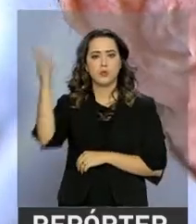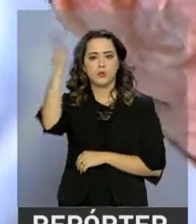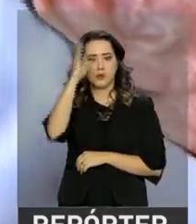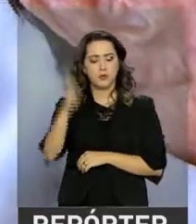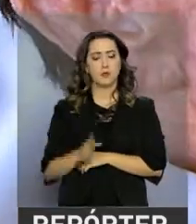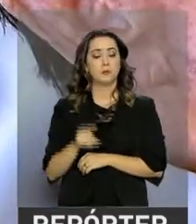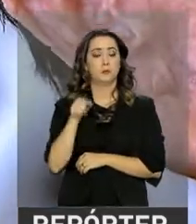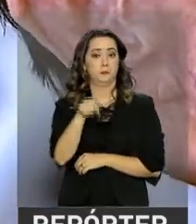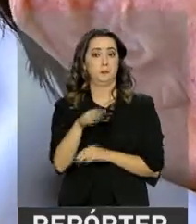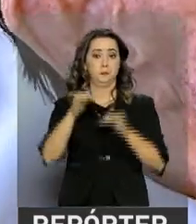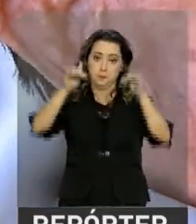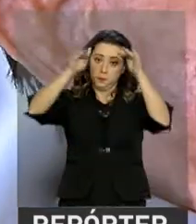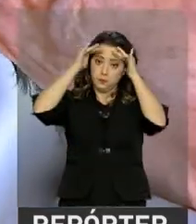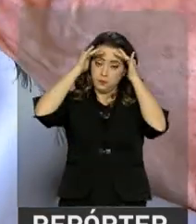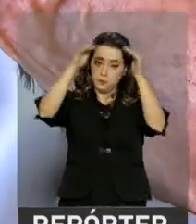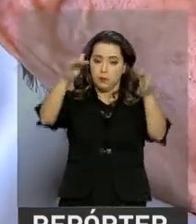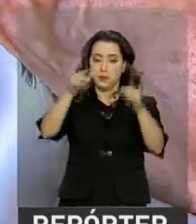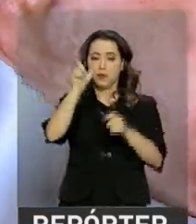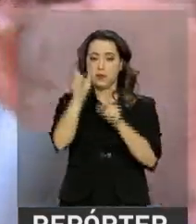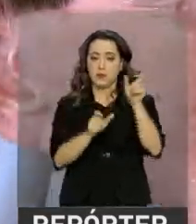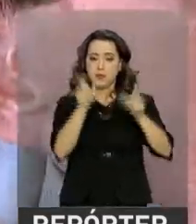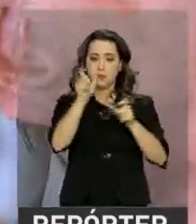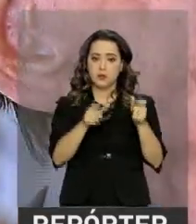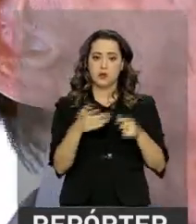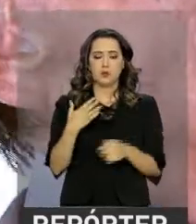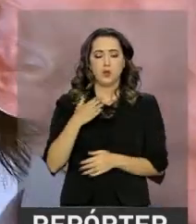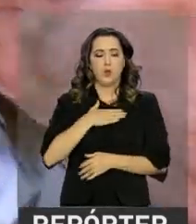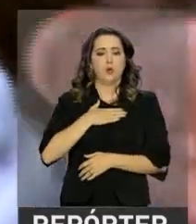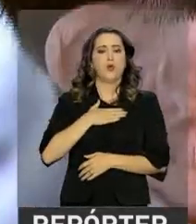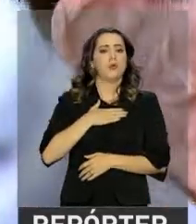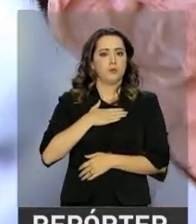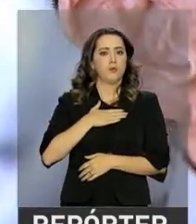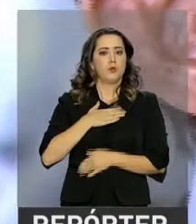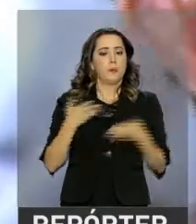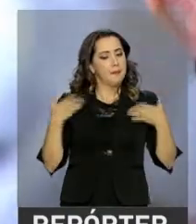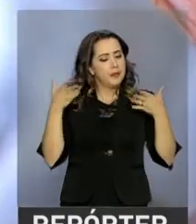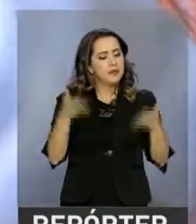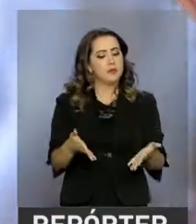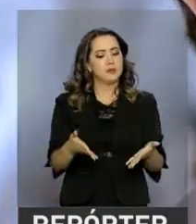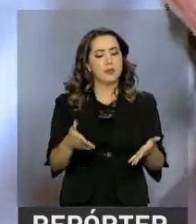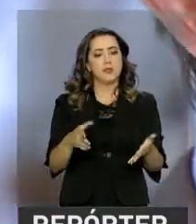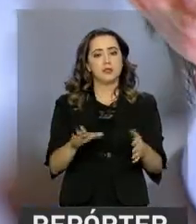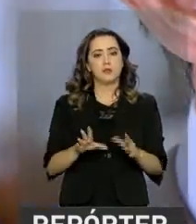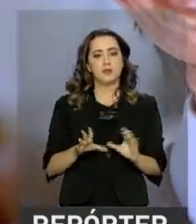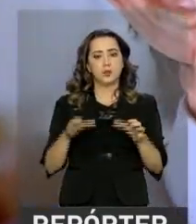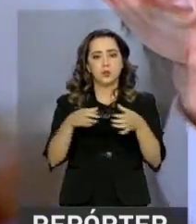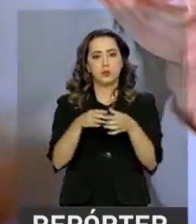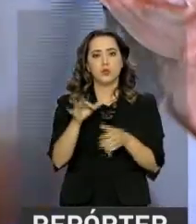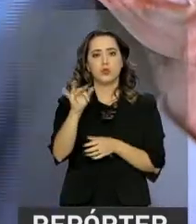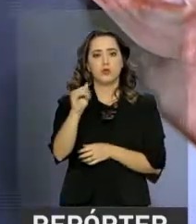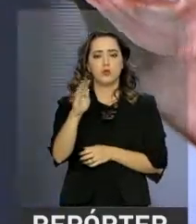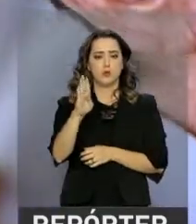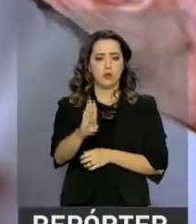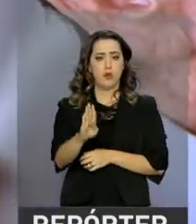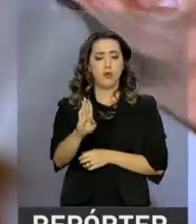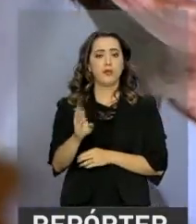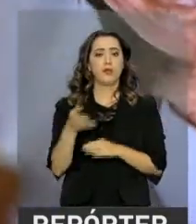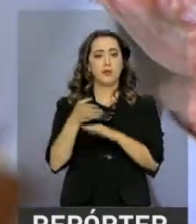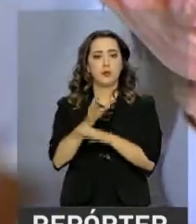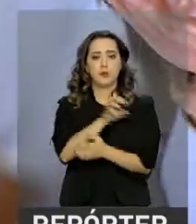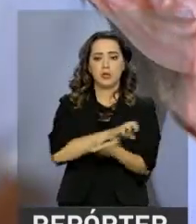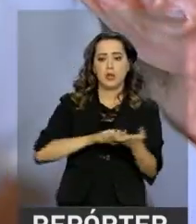República, para homenagear aqueles como eu, participamos da Força Expedicionária Brasileira